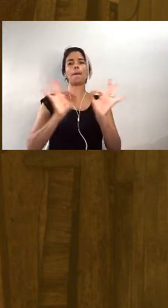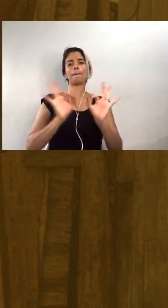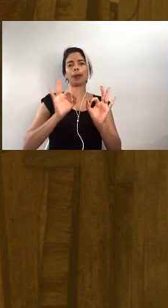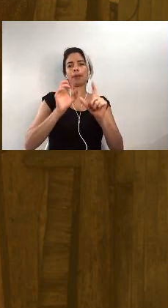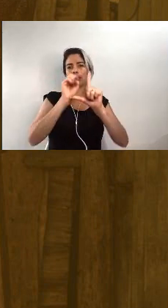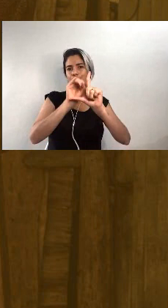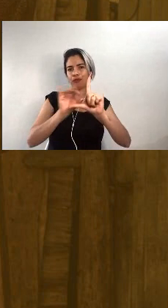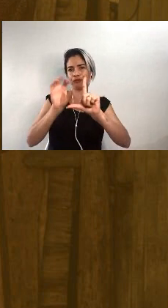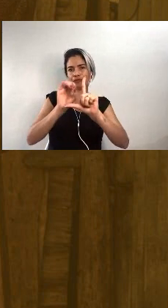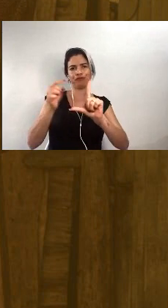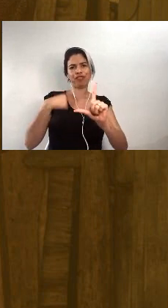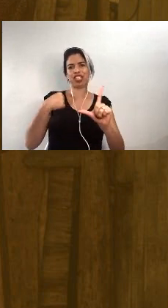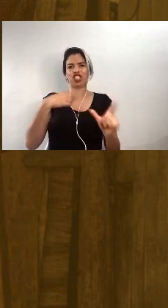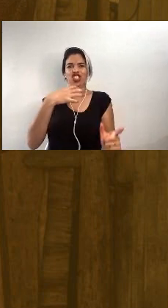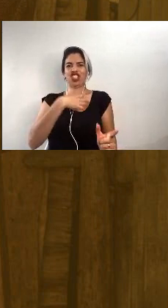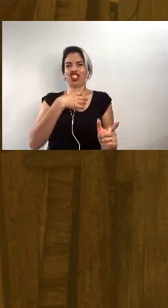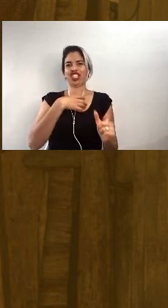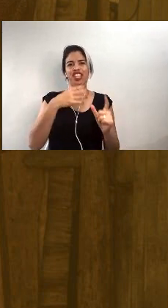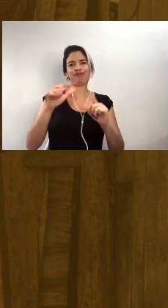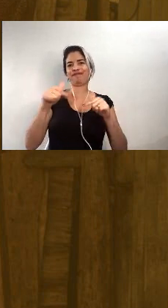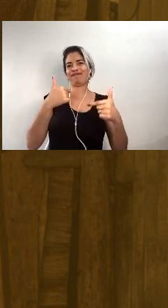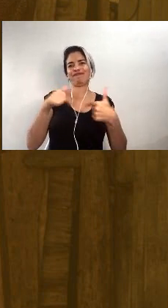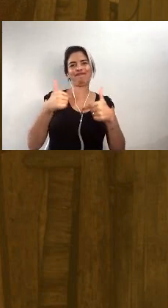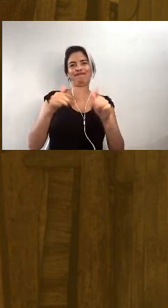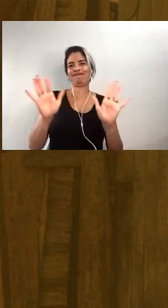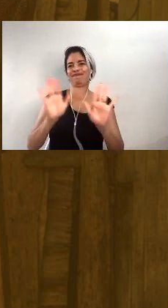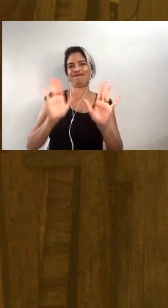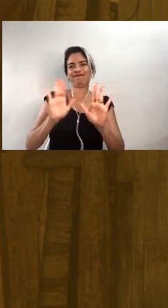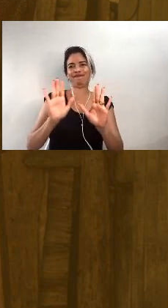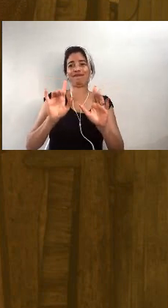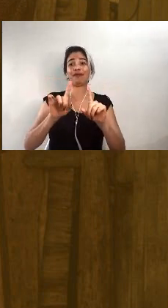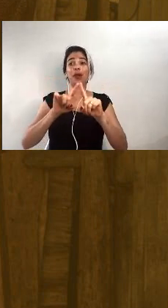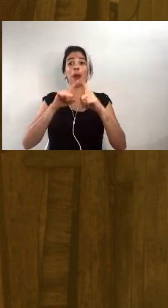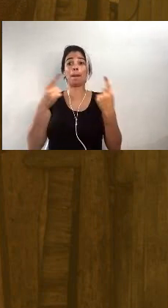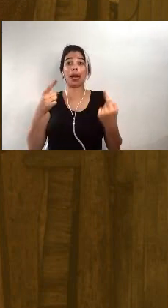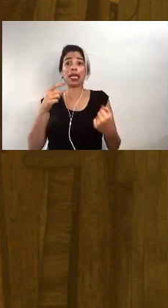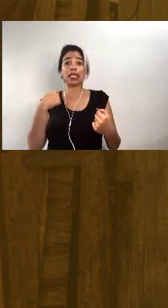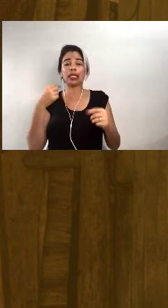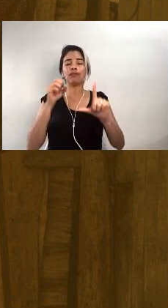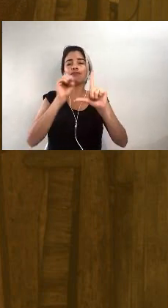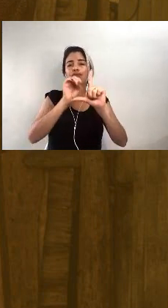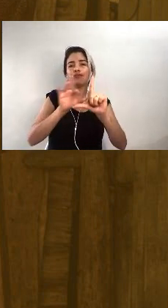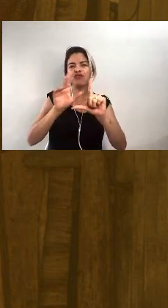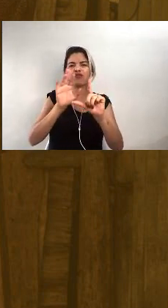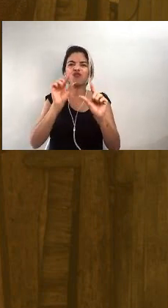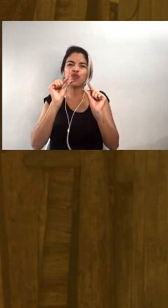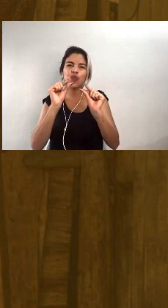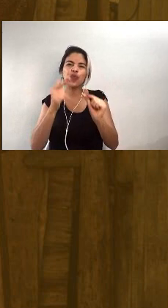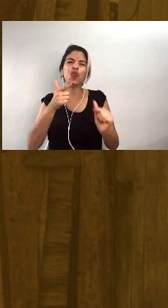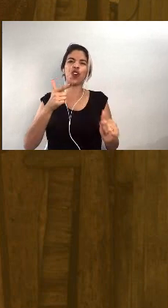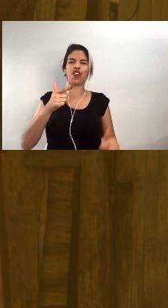o meu estilo de trabalhar, então ficou o PowerPoint um pouco feinho,